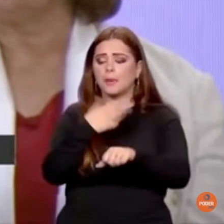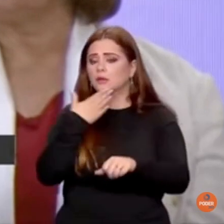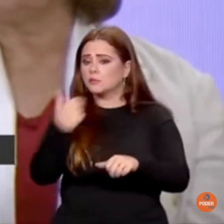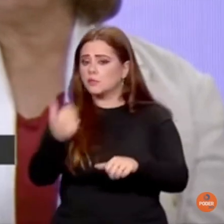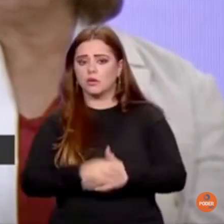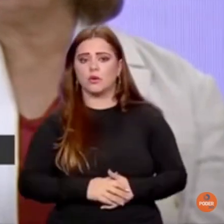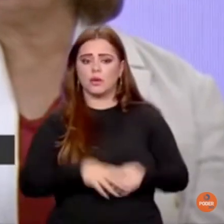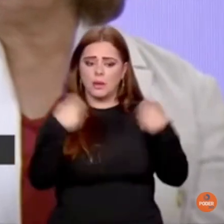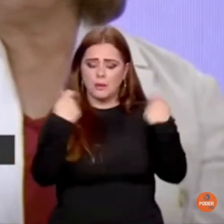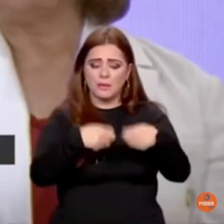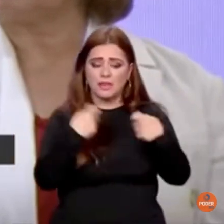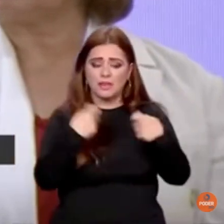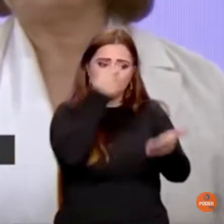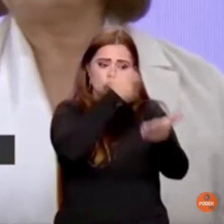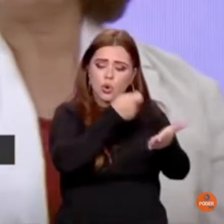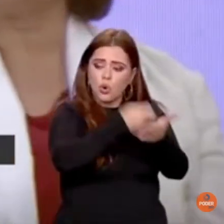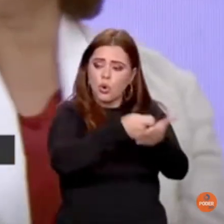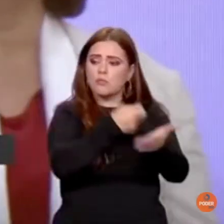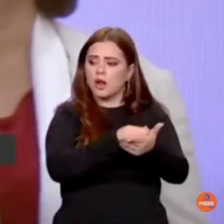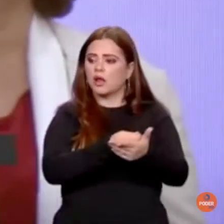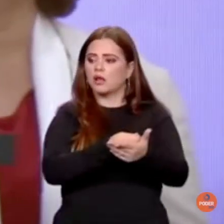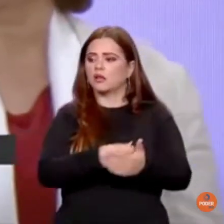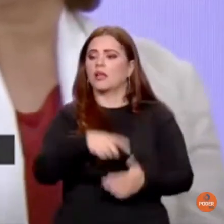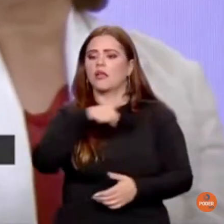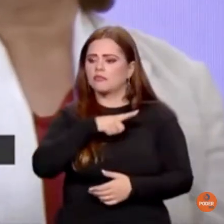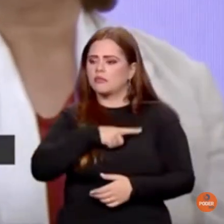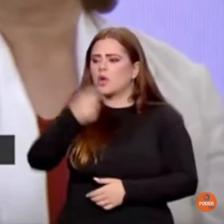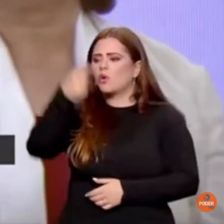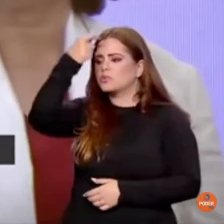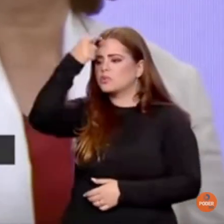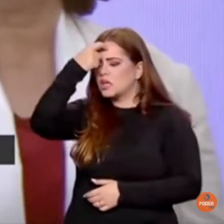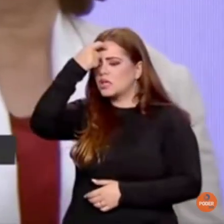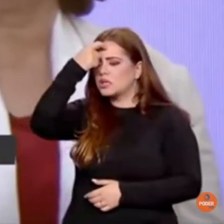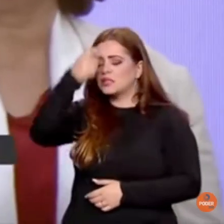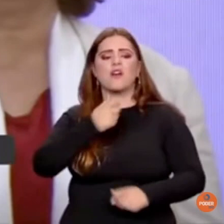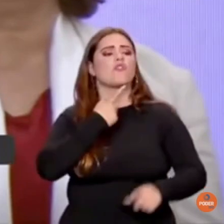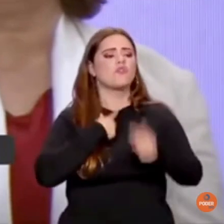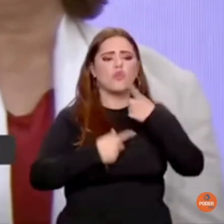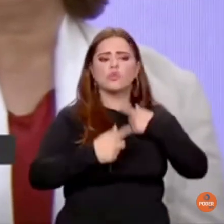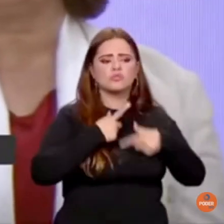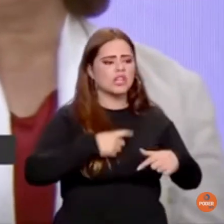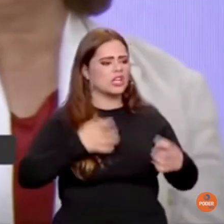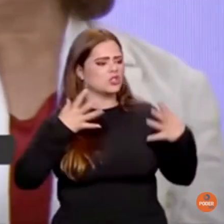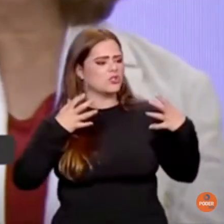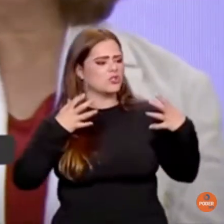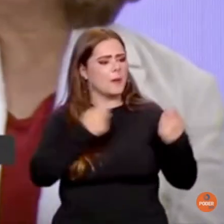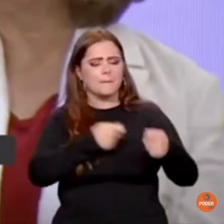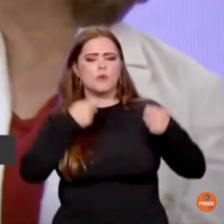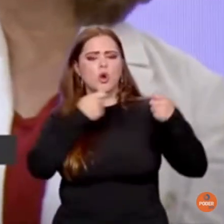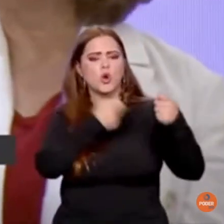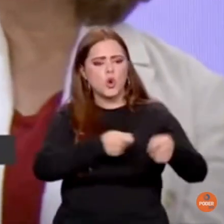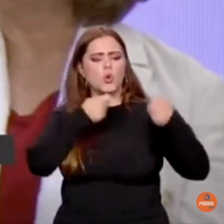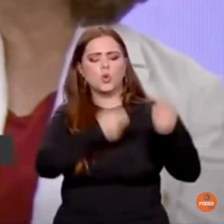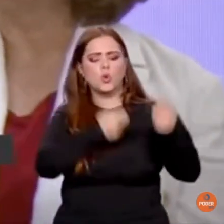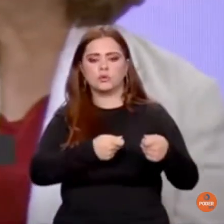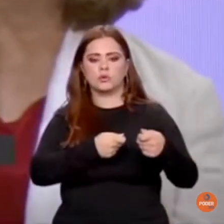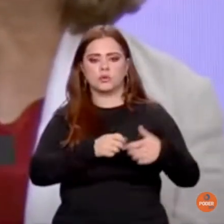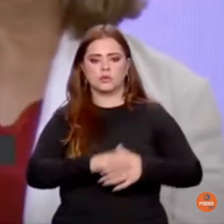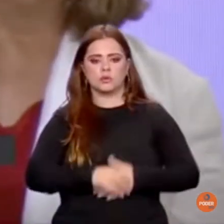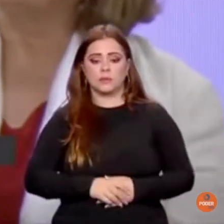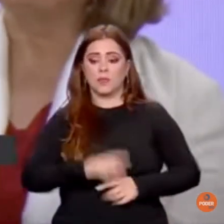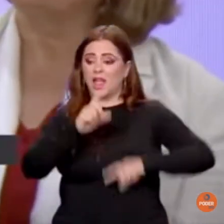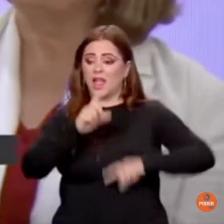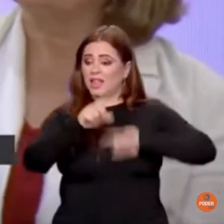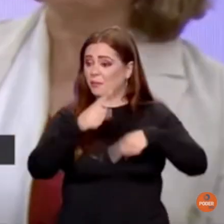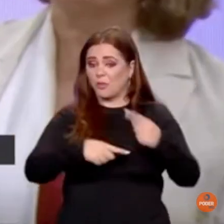na medida em que vocês tenham mais consciência, mais vontade de brigar, mais vontade de lutar, e depois a